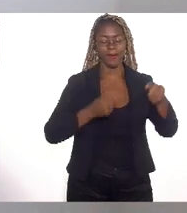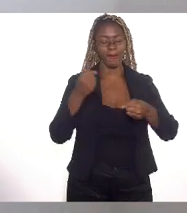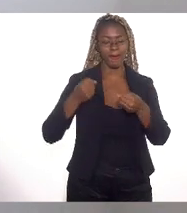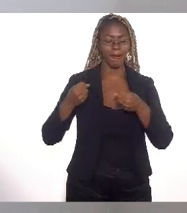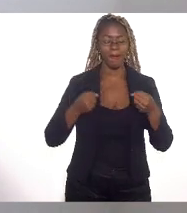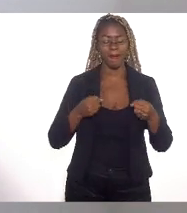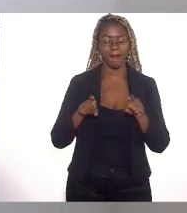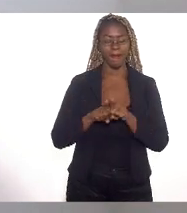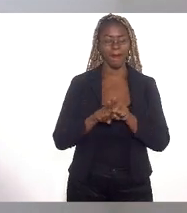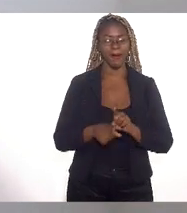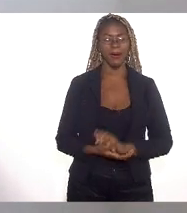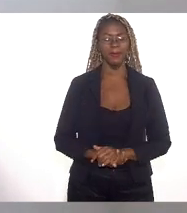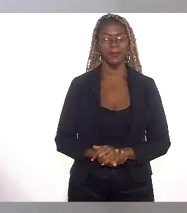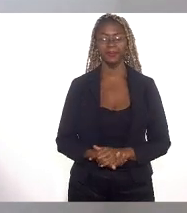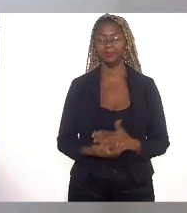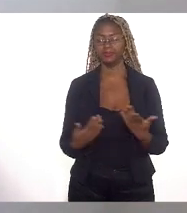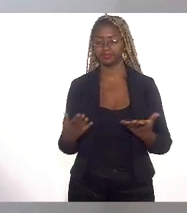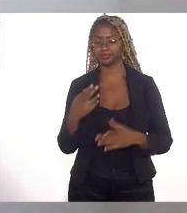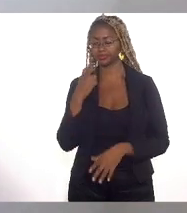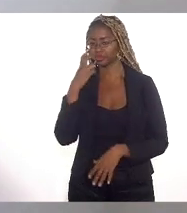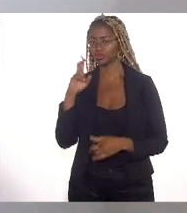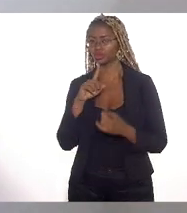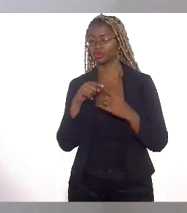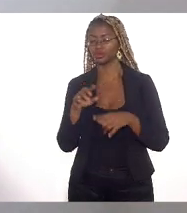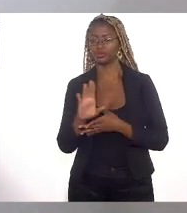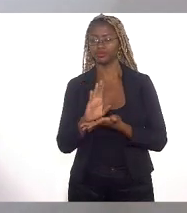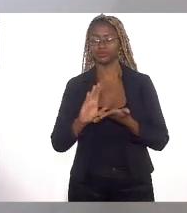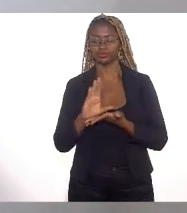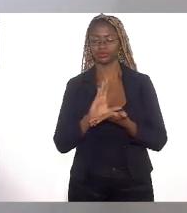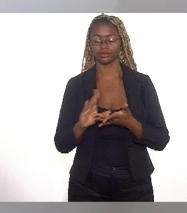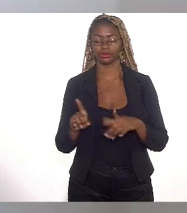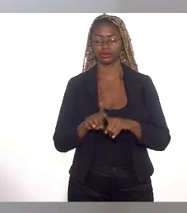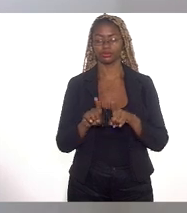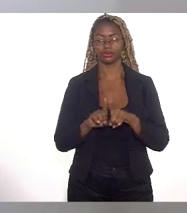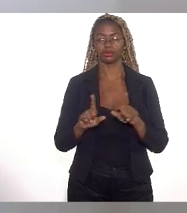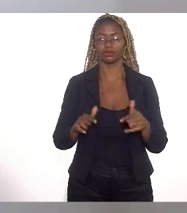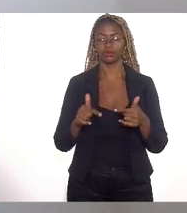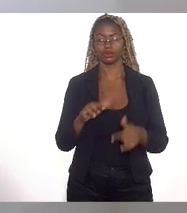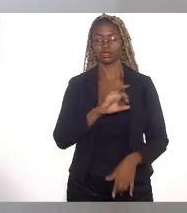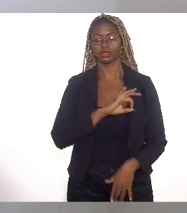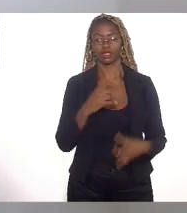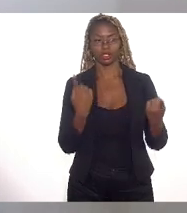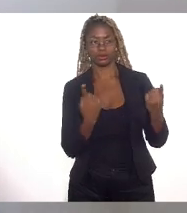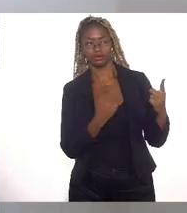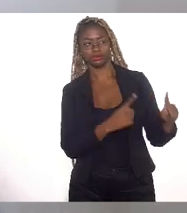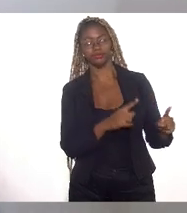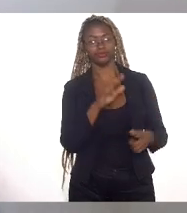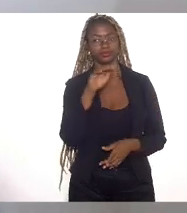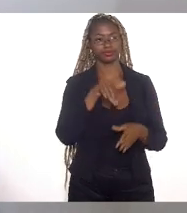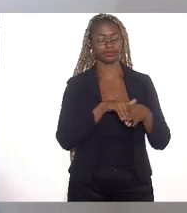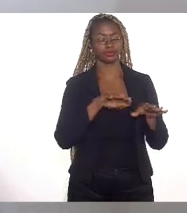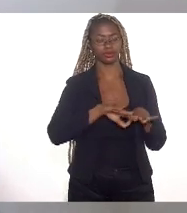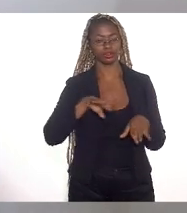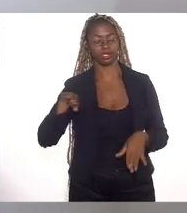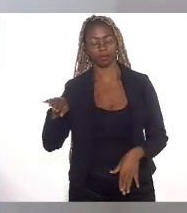de Constituição e Justiça pela Constitucionalidade, Segurança Pública e Assunto de Polícia, contrário com voto em separado favorável, com emenda